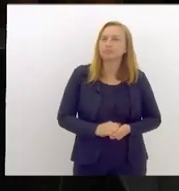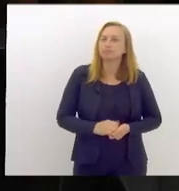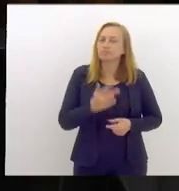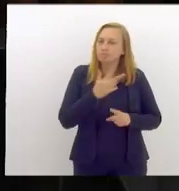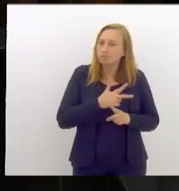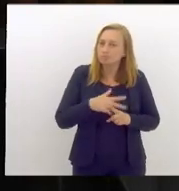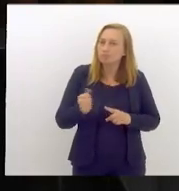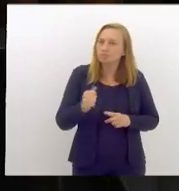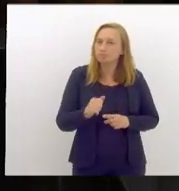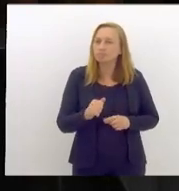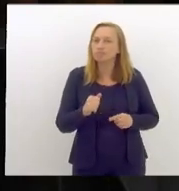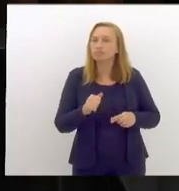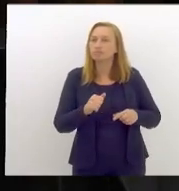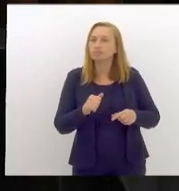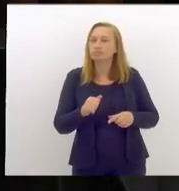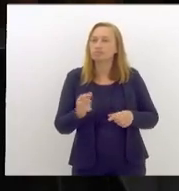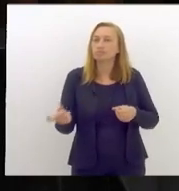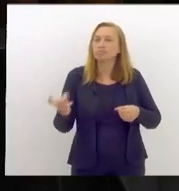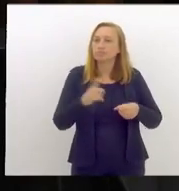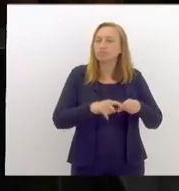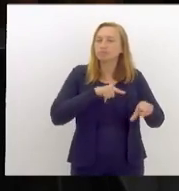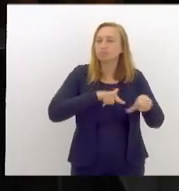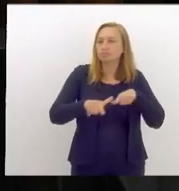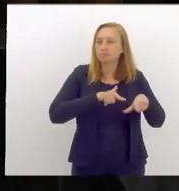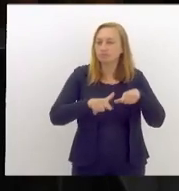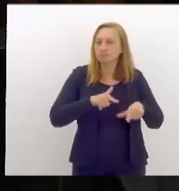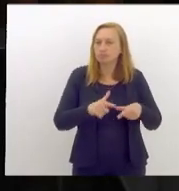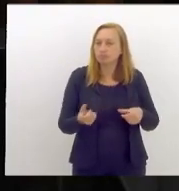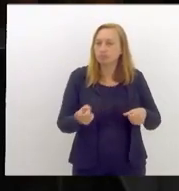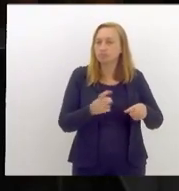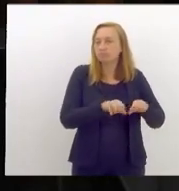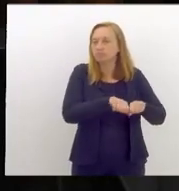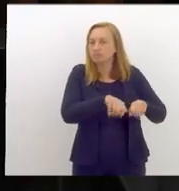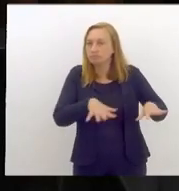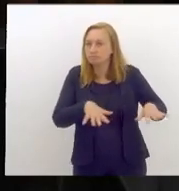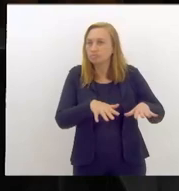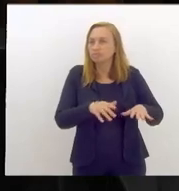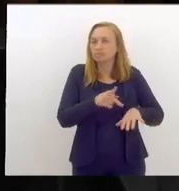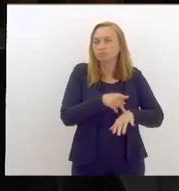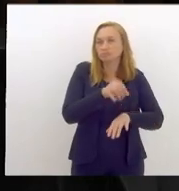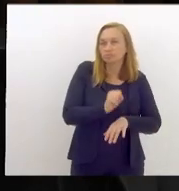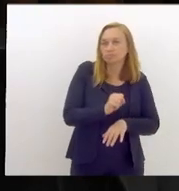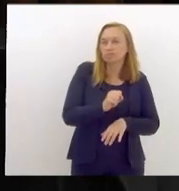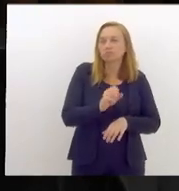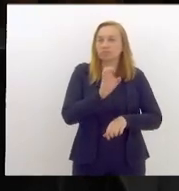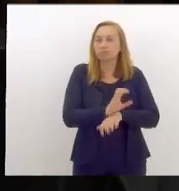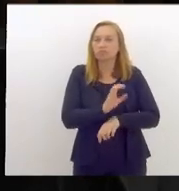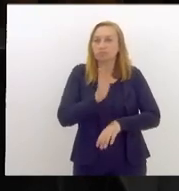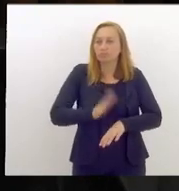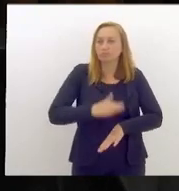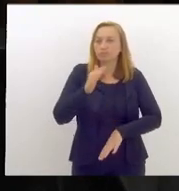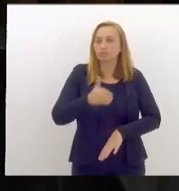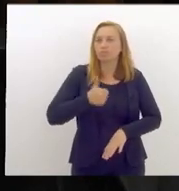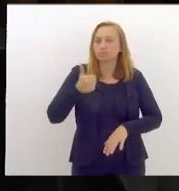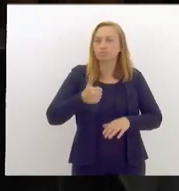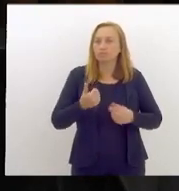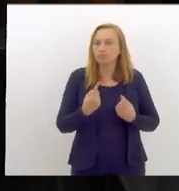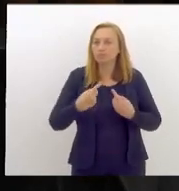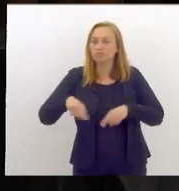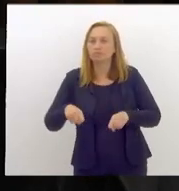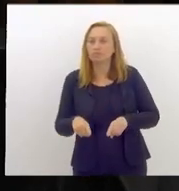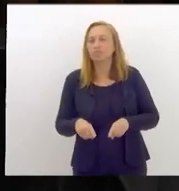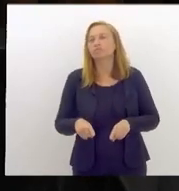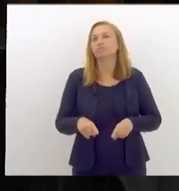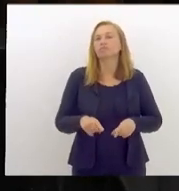campeão em geração de emprego na retomada após pandemia que o Estado do Rio de Janeiro tenha sido o estado da federação que melhor enfrentou a pandemia